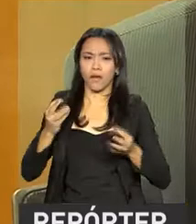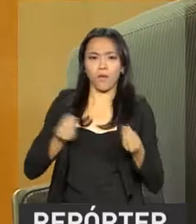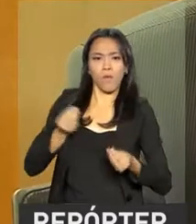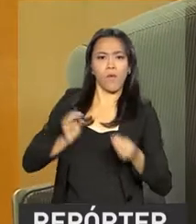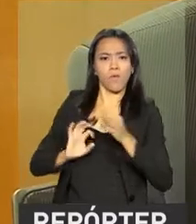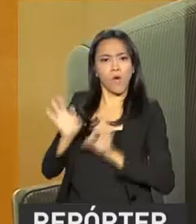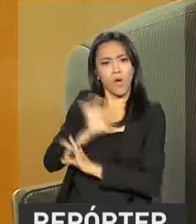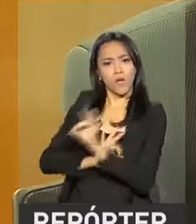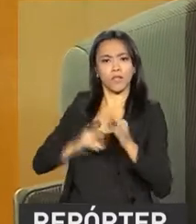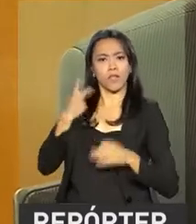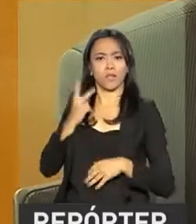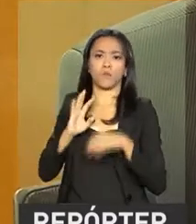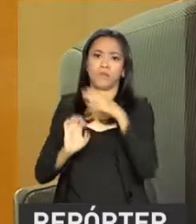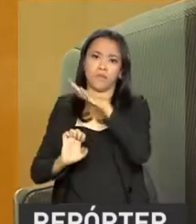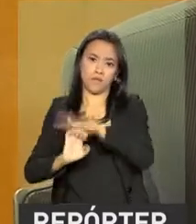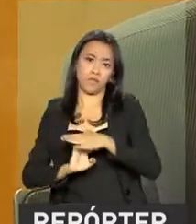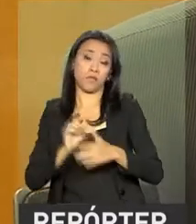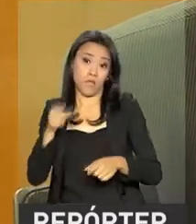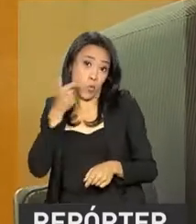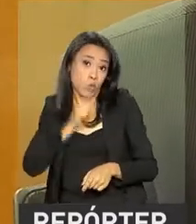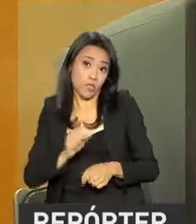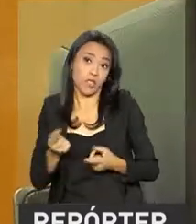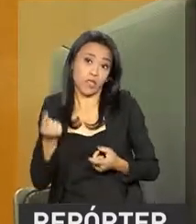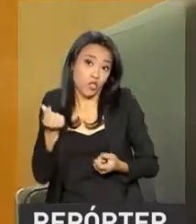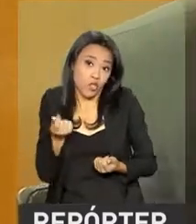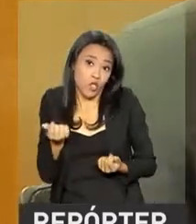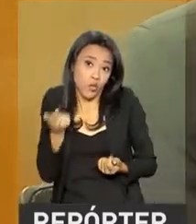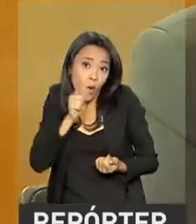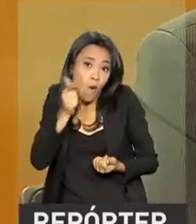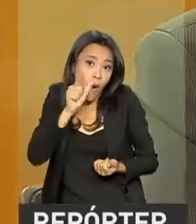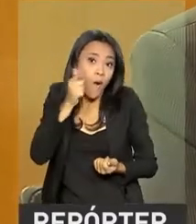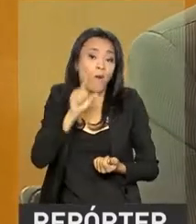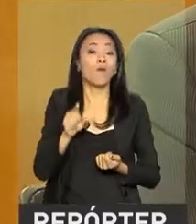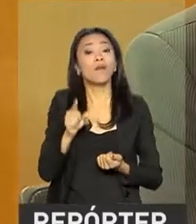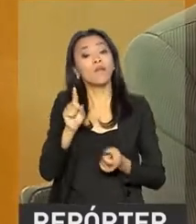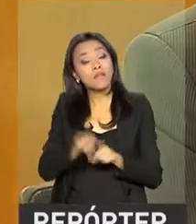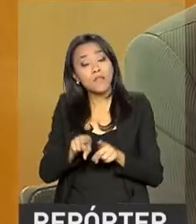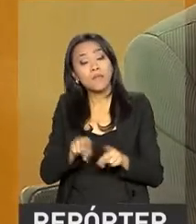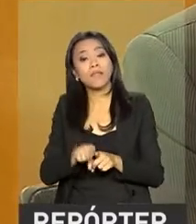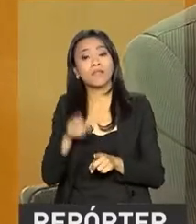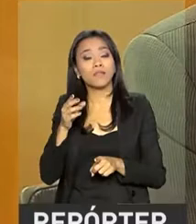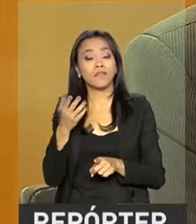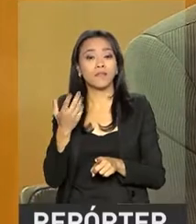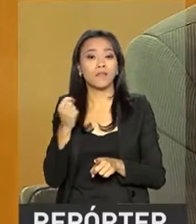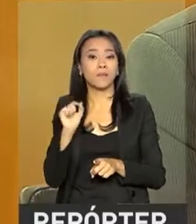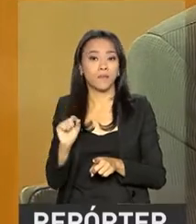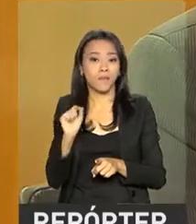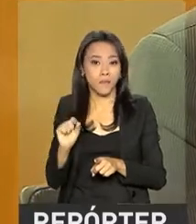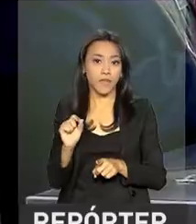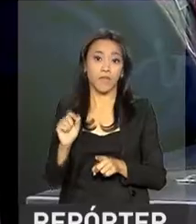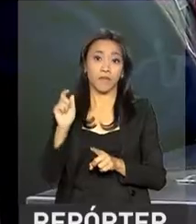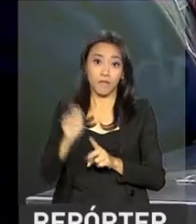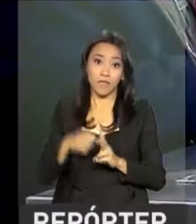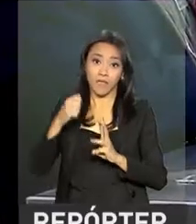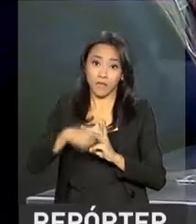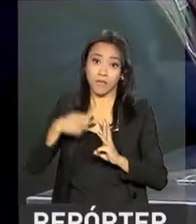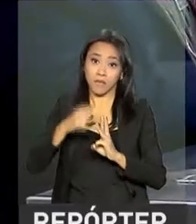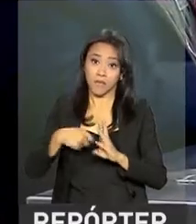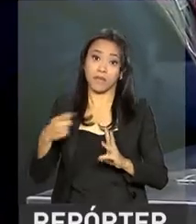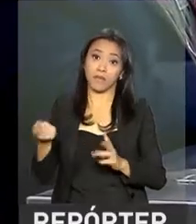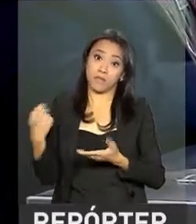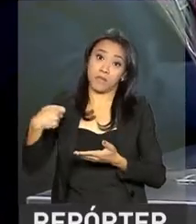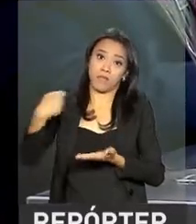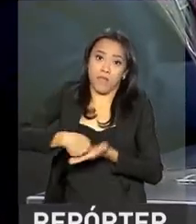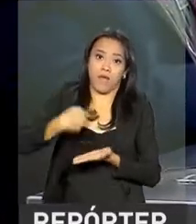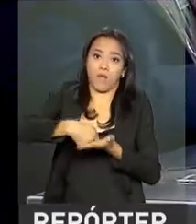enquanto empresa para que ele possa ganhar dinheiro e por outro lado é arcar com seus custos mensais a vantagem de